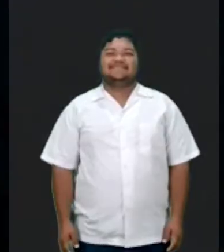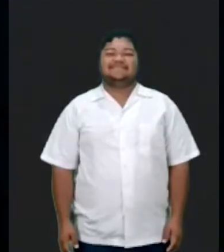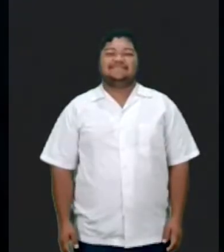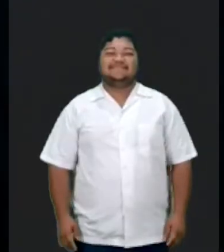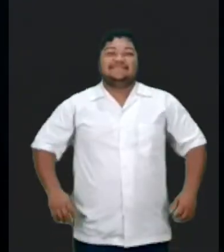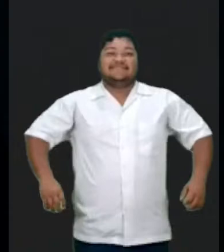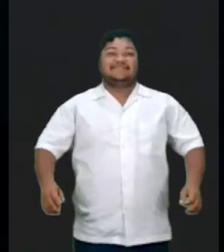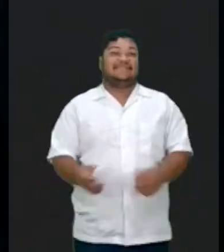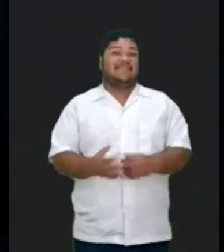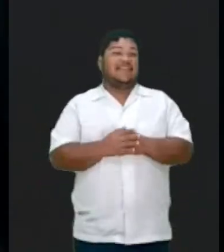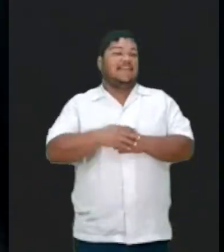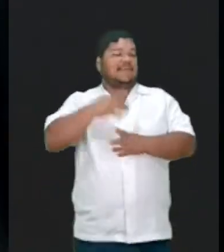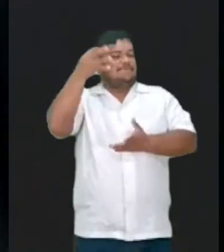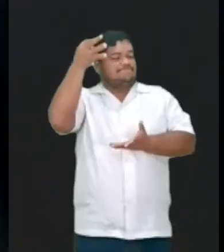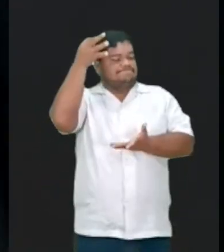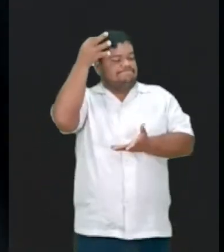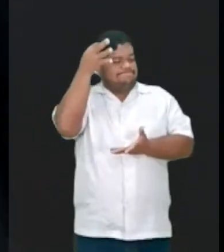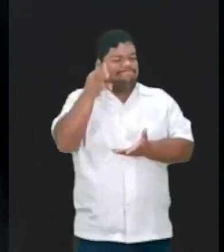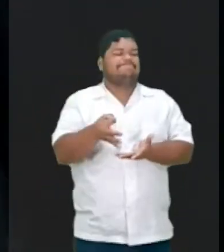Essa é uma certeza que